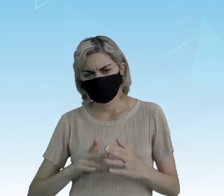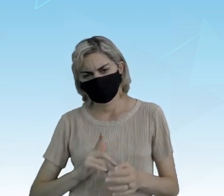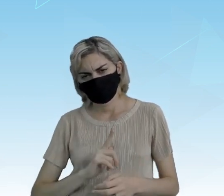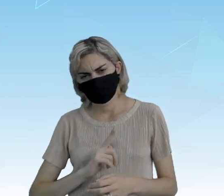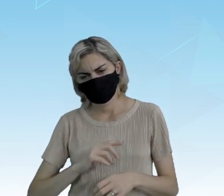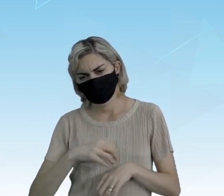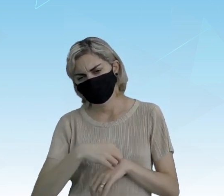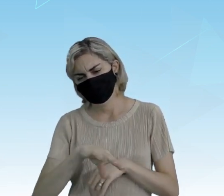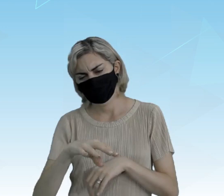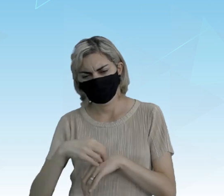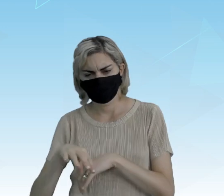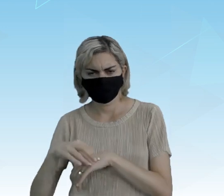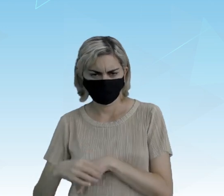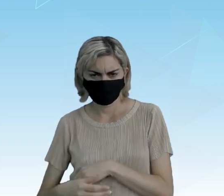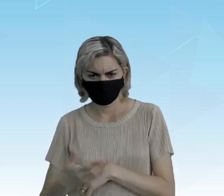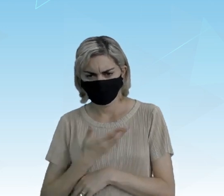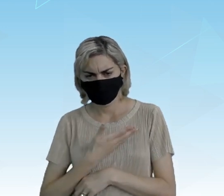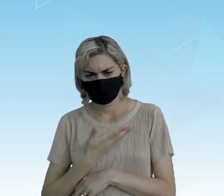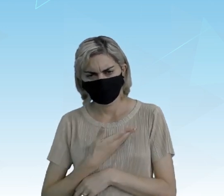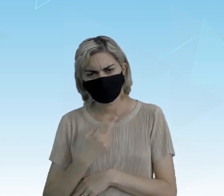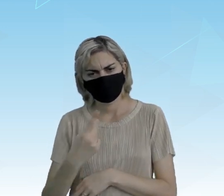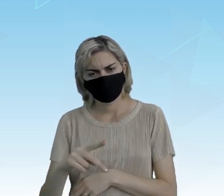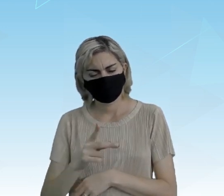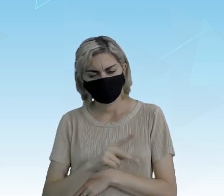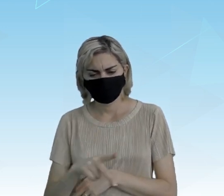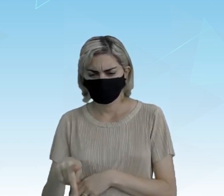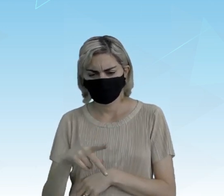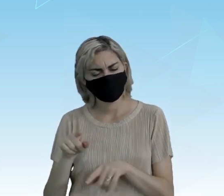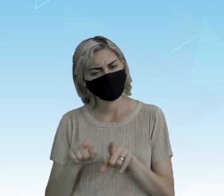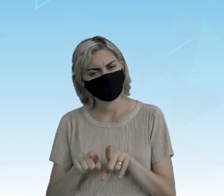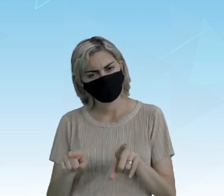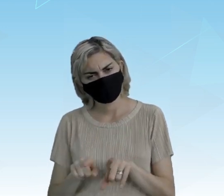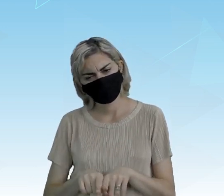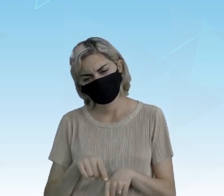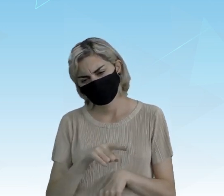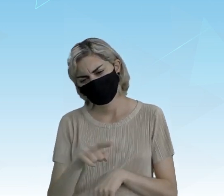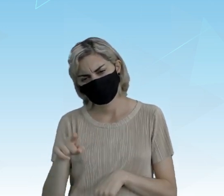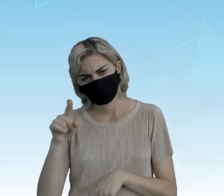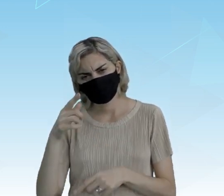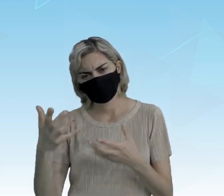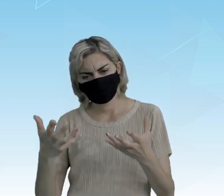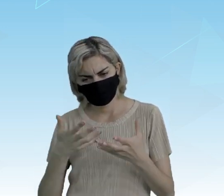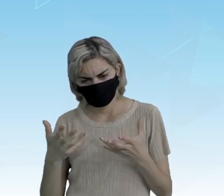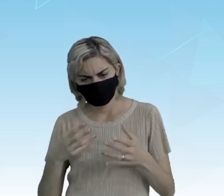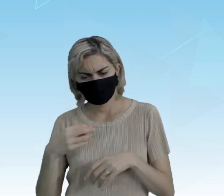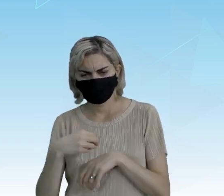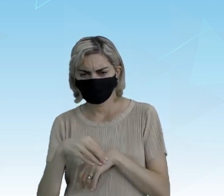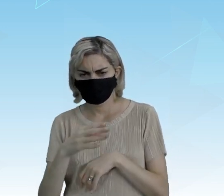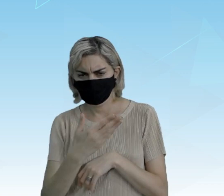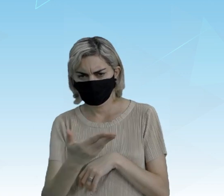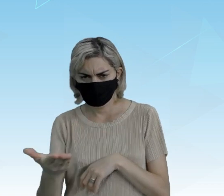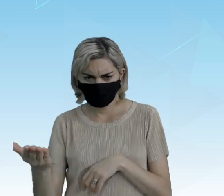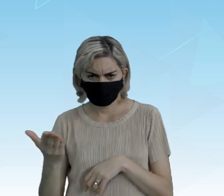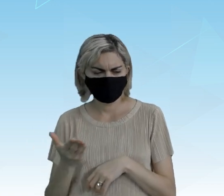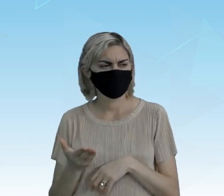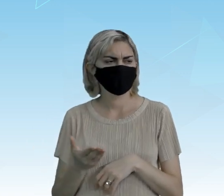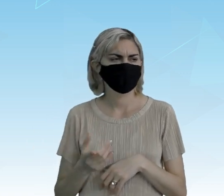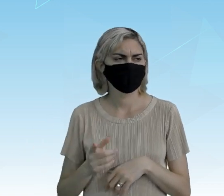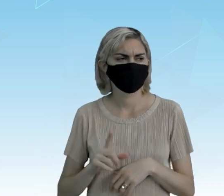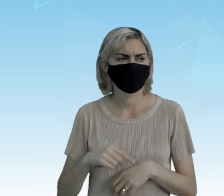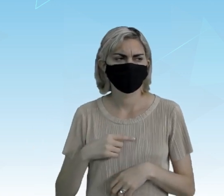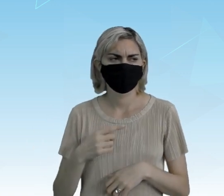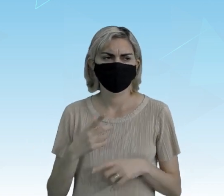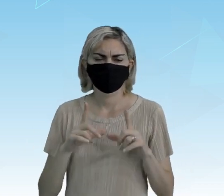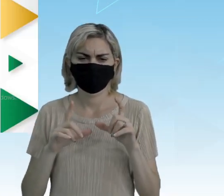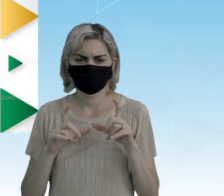e compartilha com seus amigos e com o seu professor também, tá? E se vocês quiserem, eu coloquei aqui embaixo o